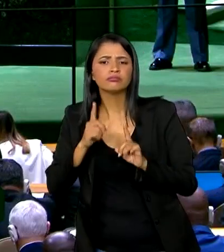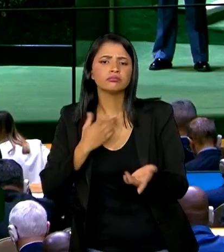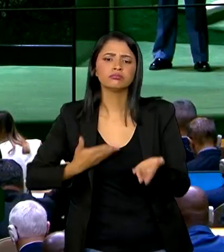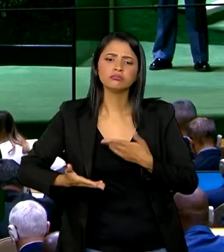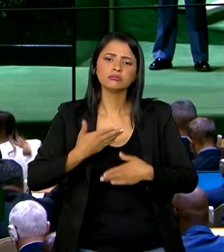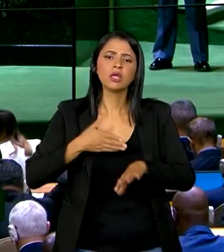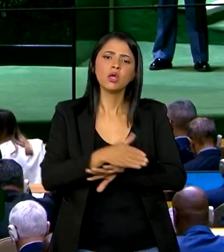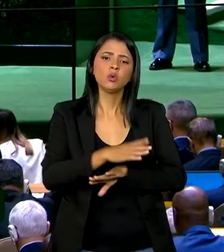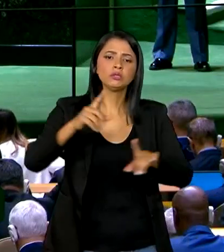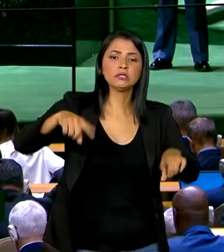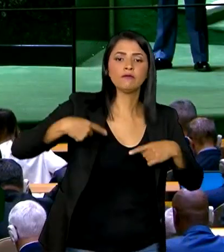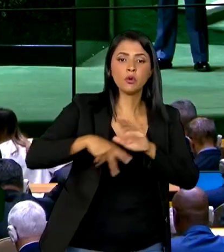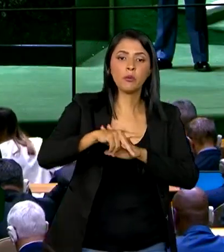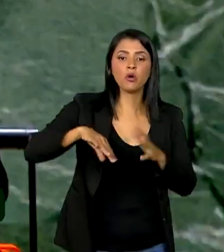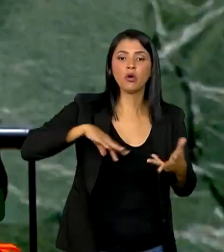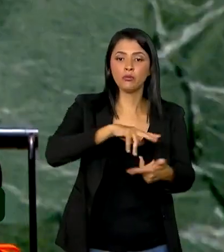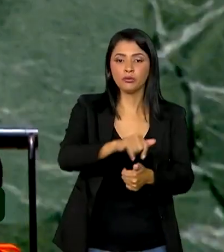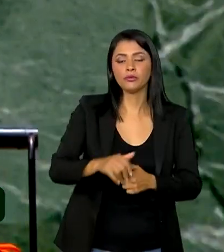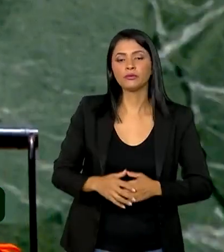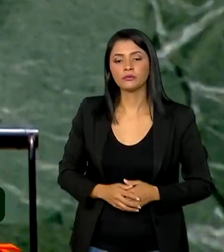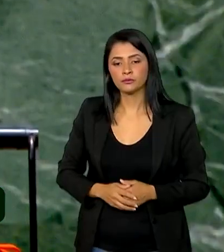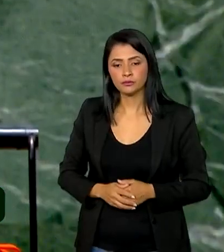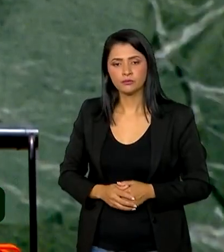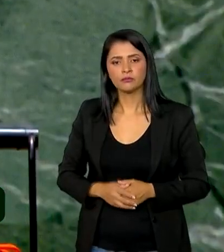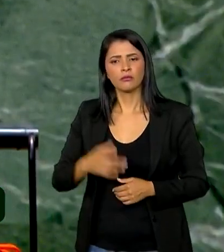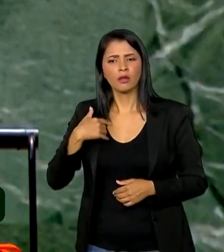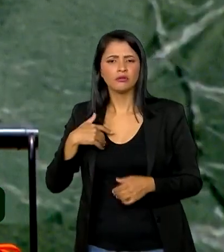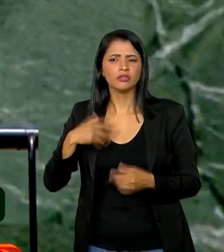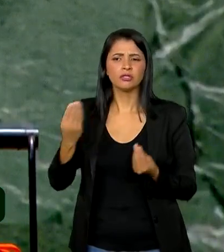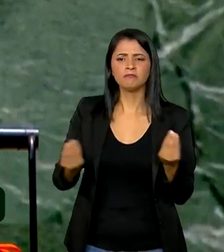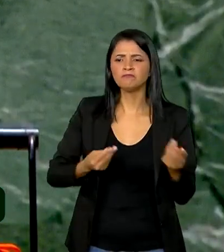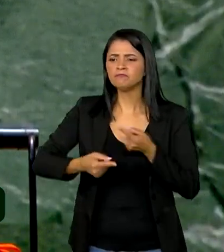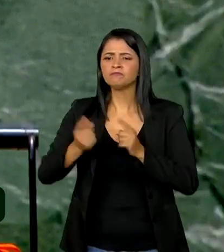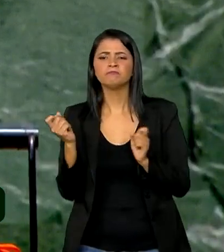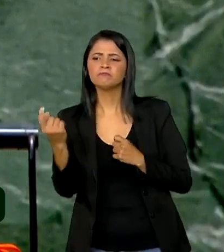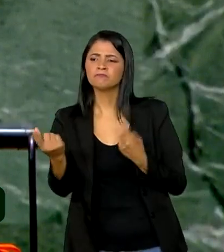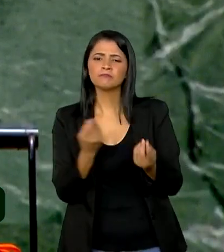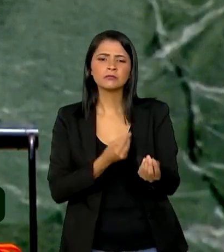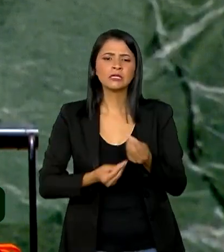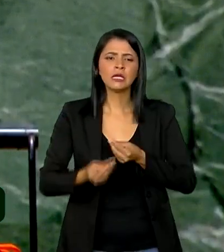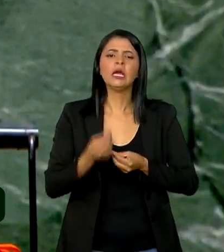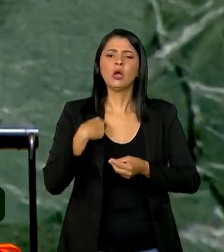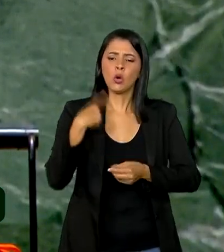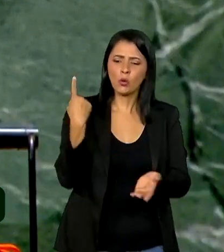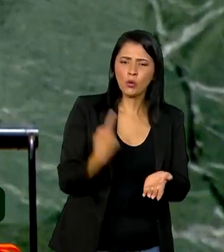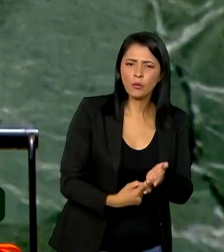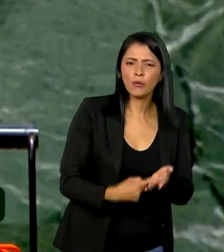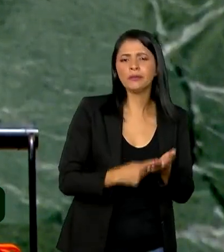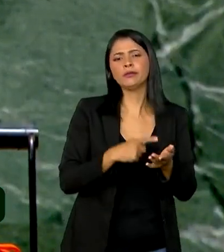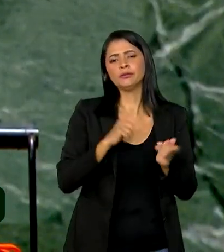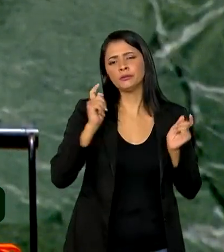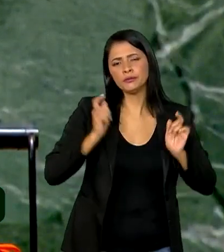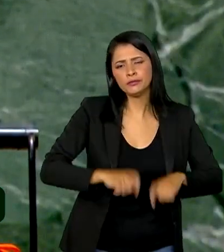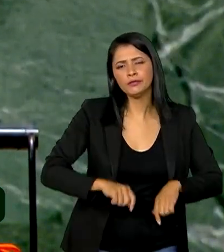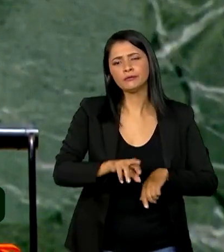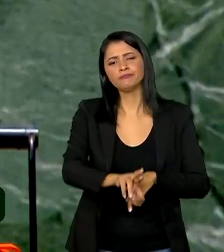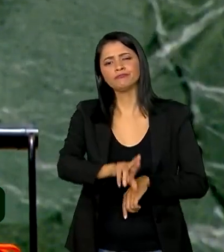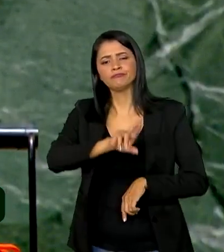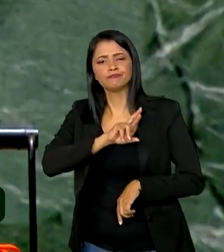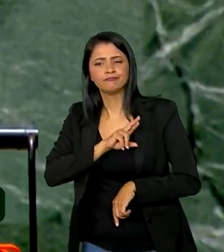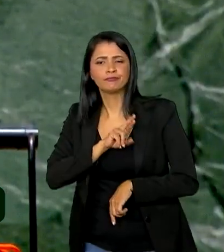dos desafios internacionais. Andamos em círculos entre compromissos possíveis que levam a